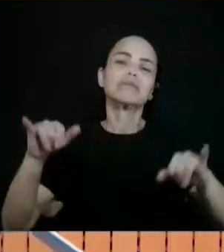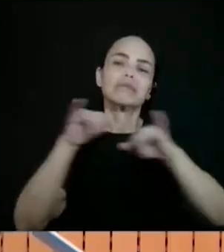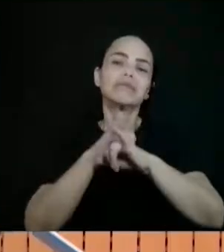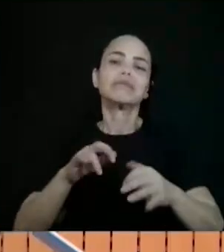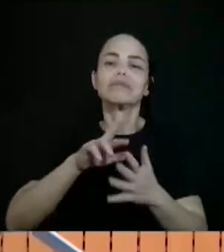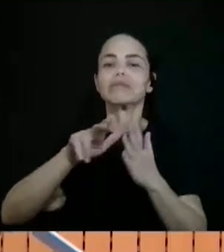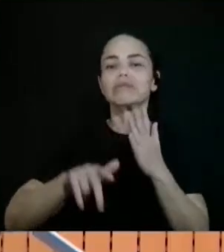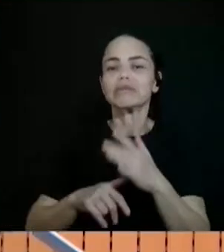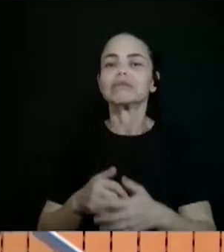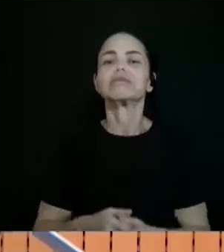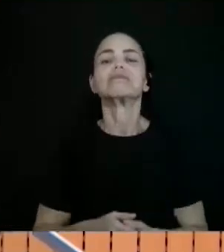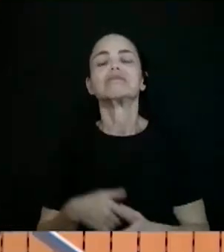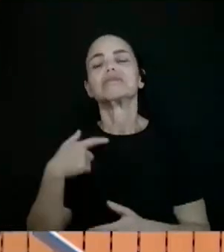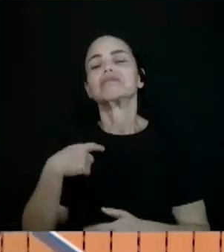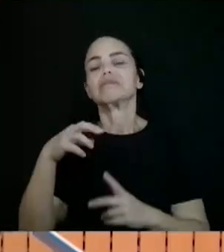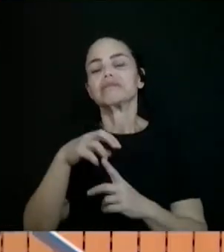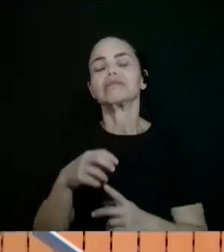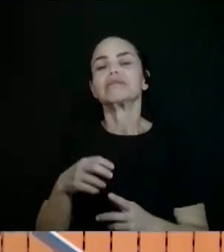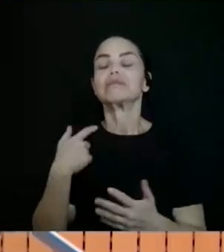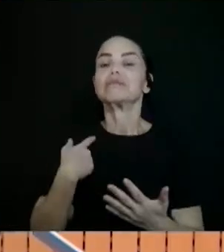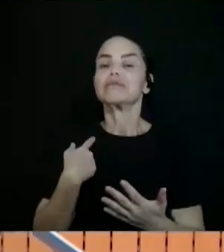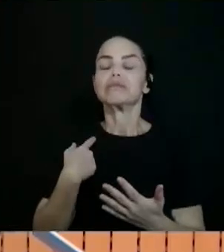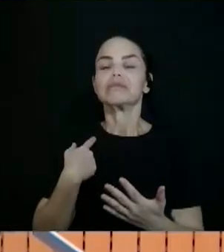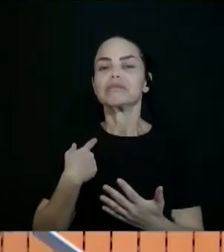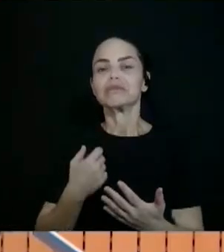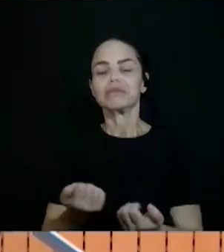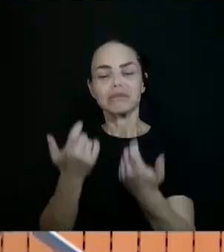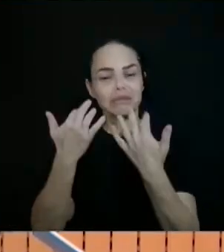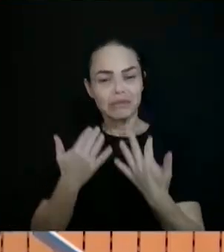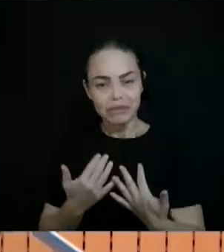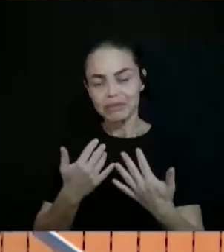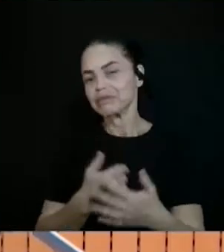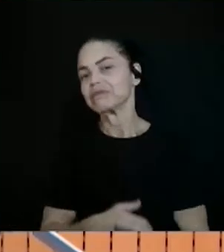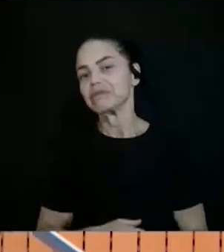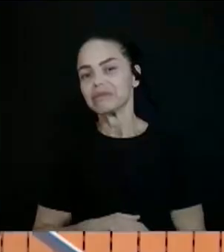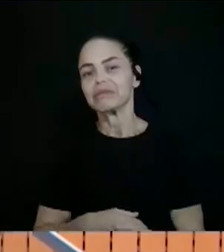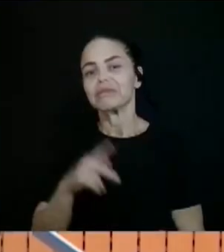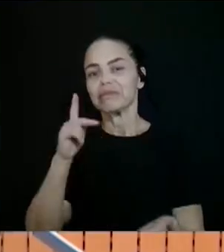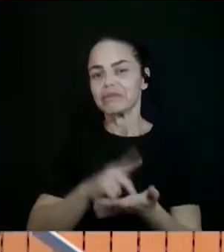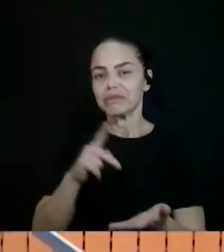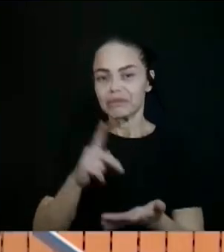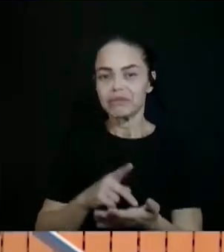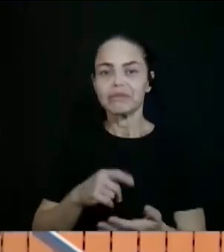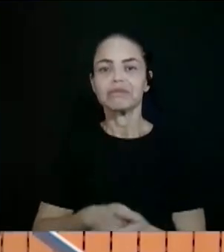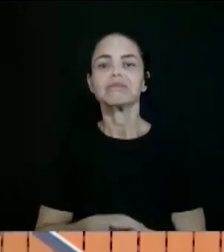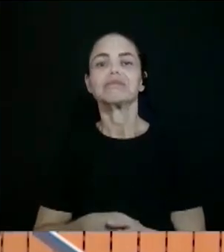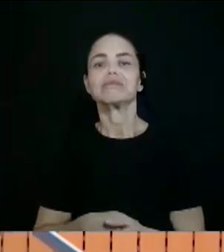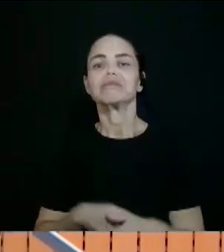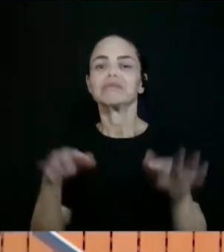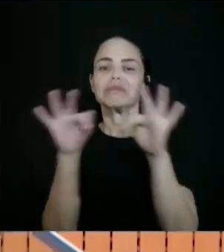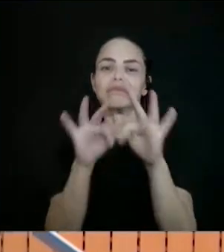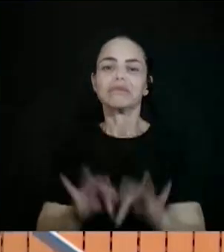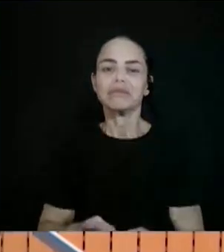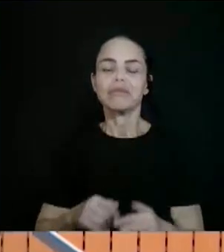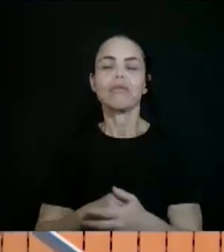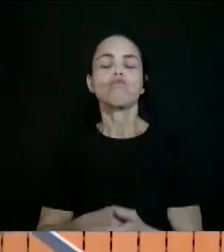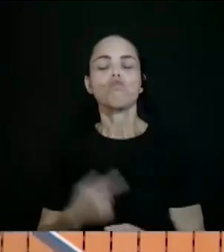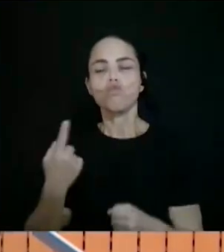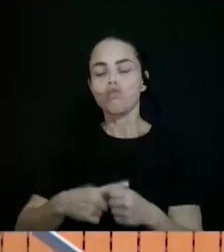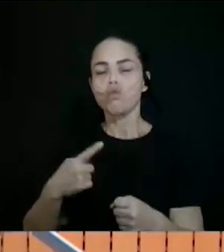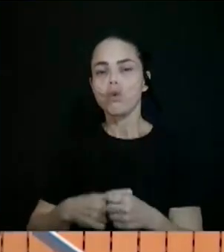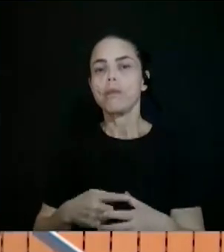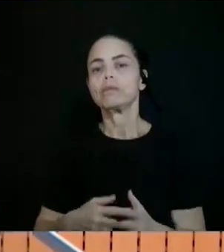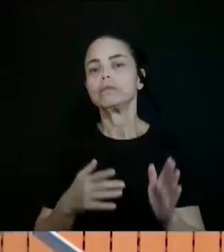Somos privilegiados aqui. Estamos sendo realmente felizes numa cidade que proporciona